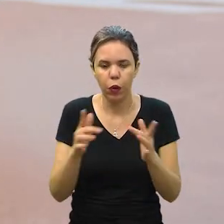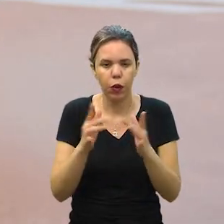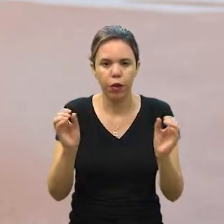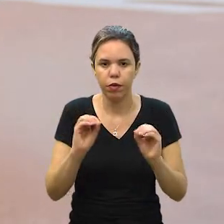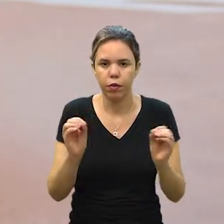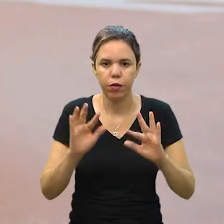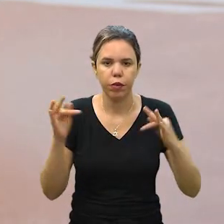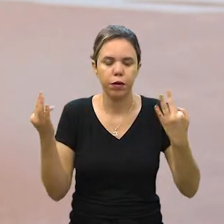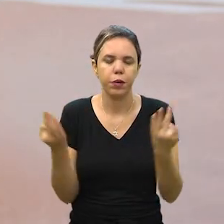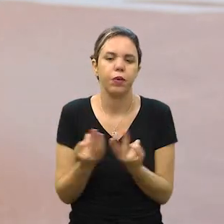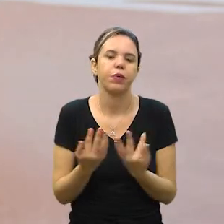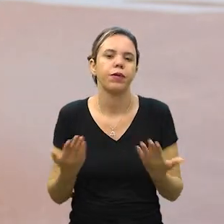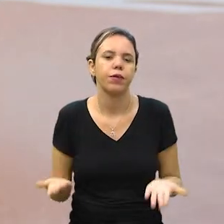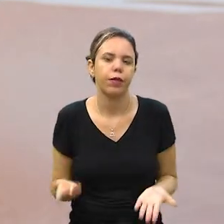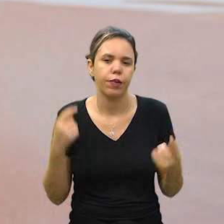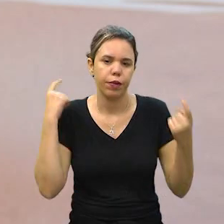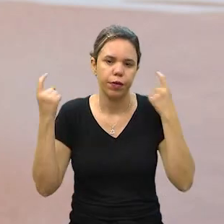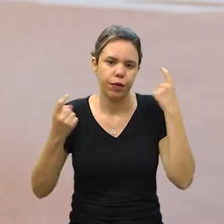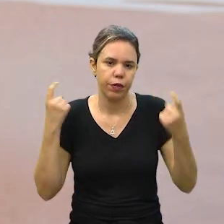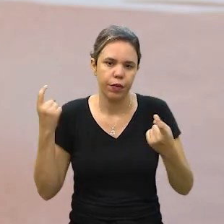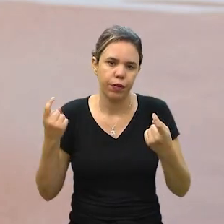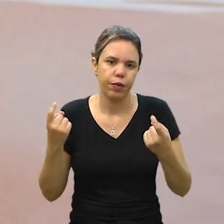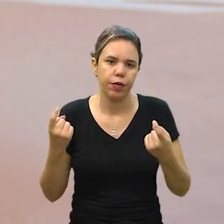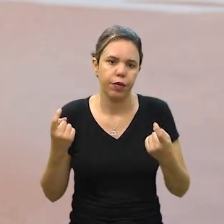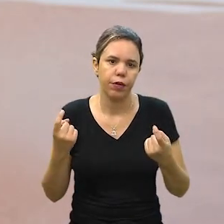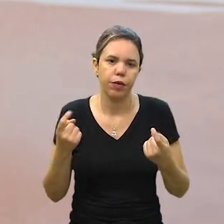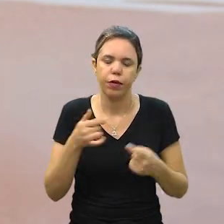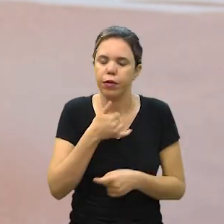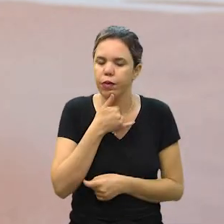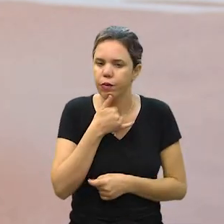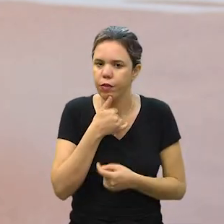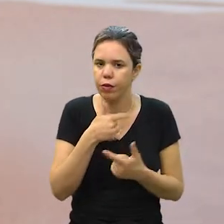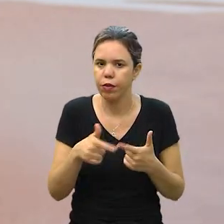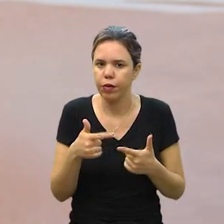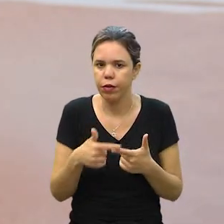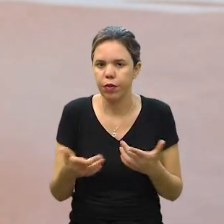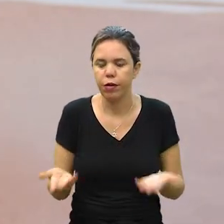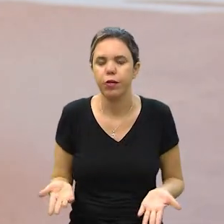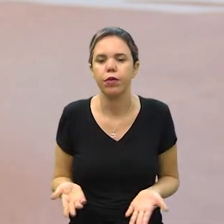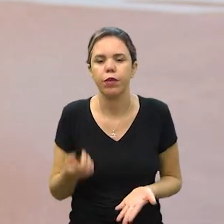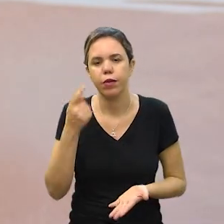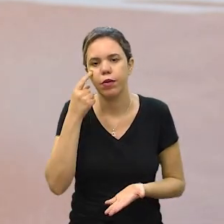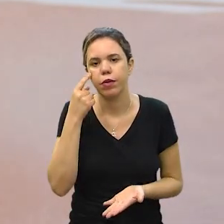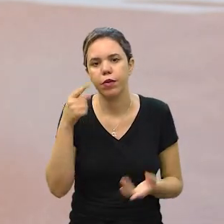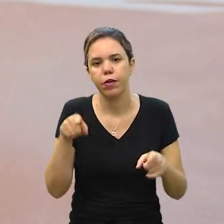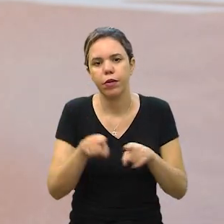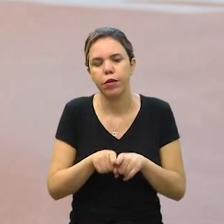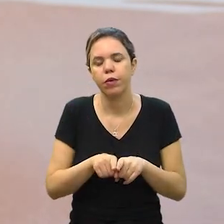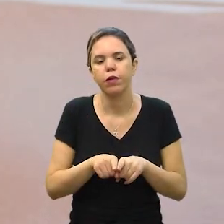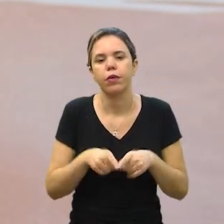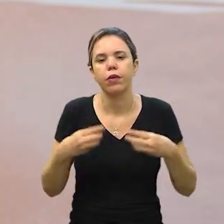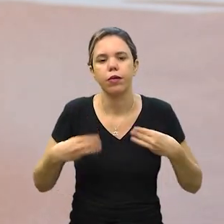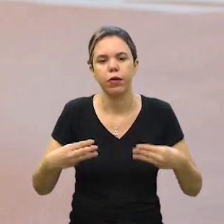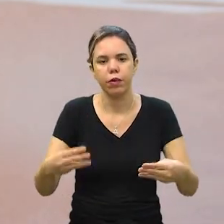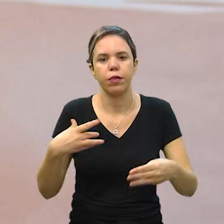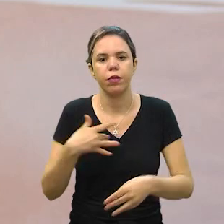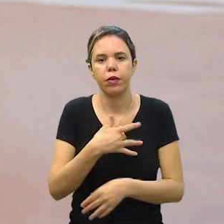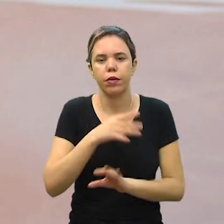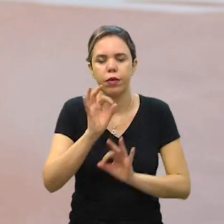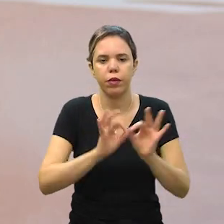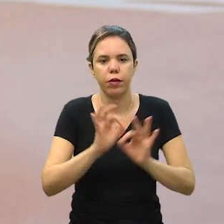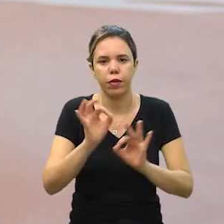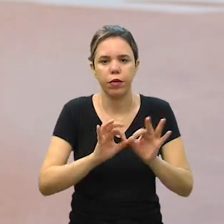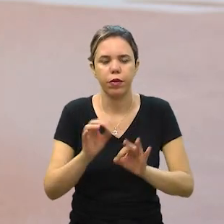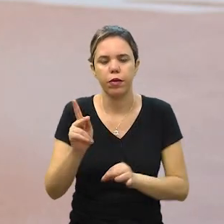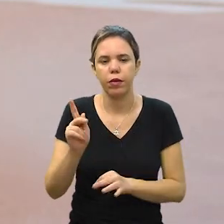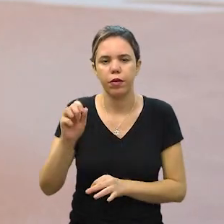aquele contato com a família, é bem preocupante, né? É bem triste toda essa situação. E olha só, tanto que o Ministério da Saúde e a